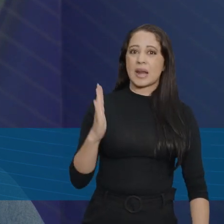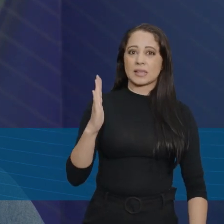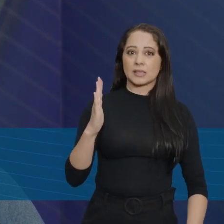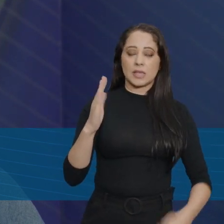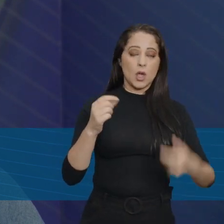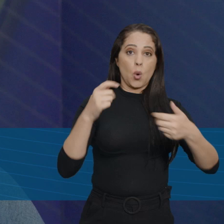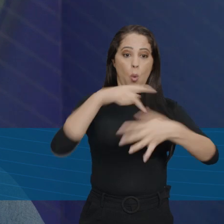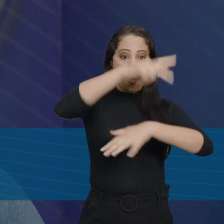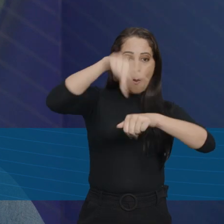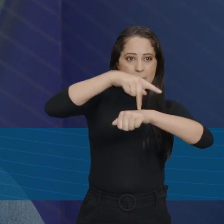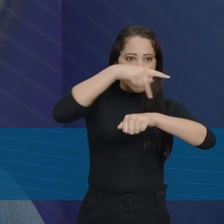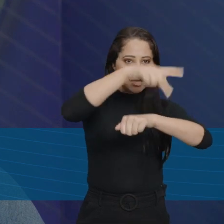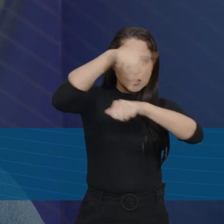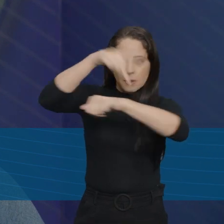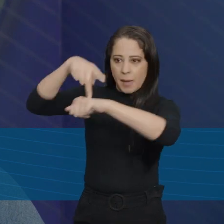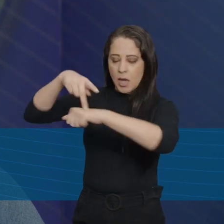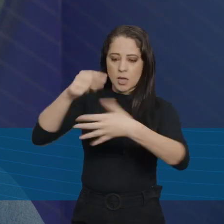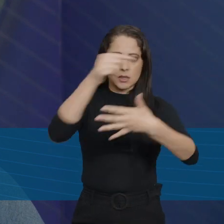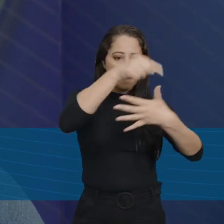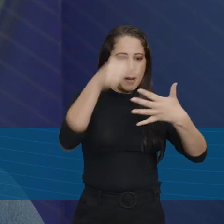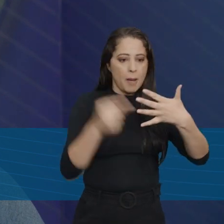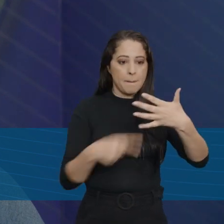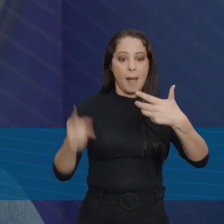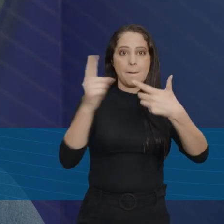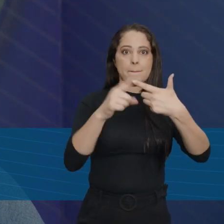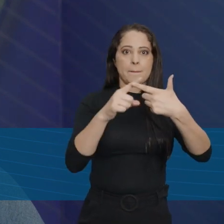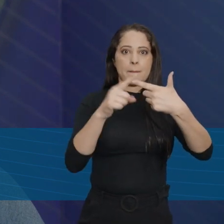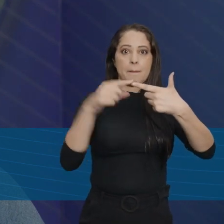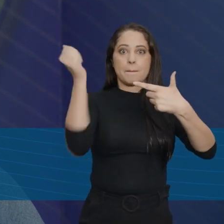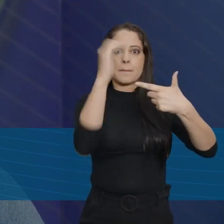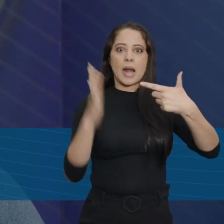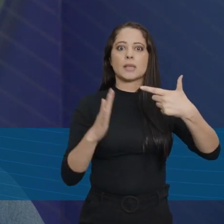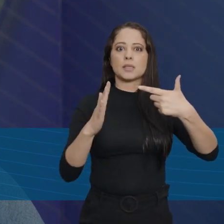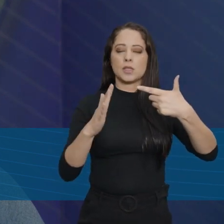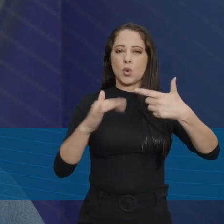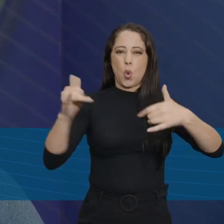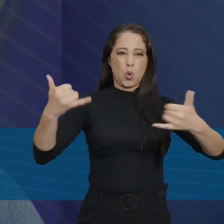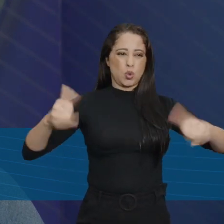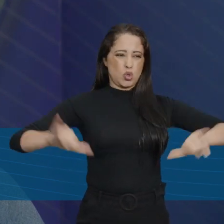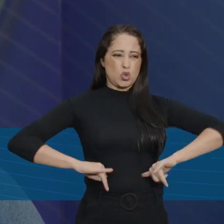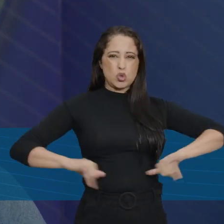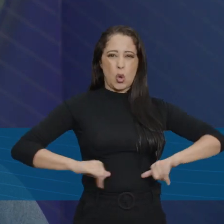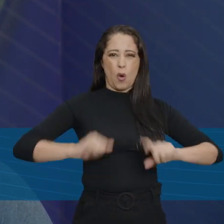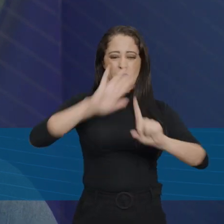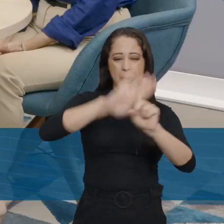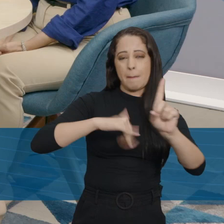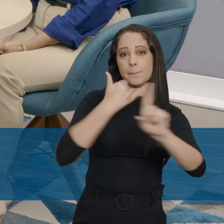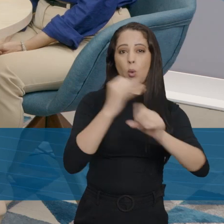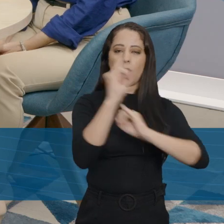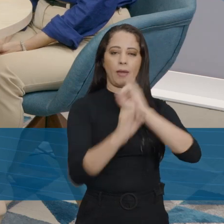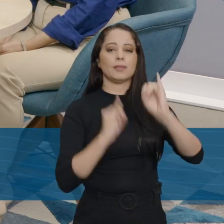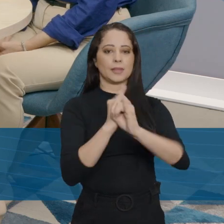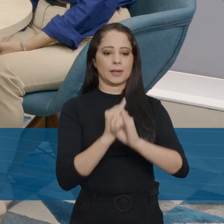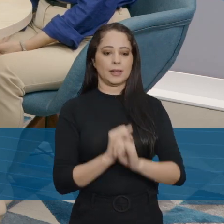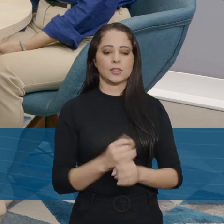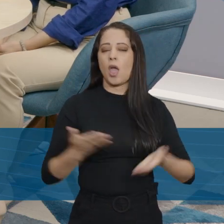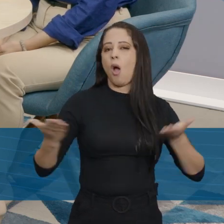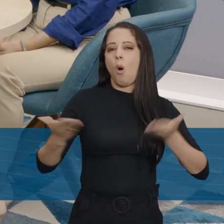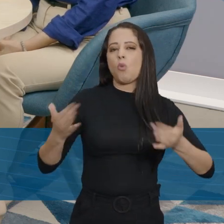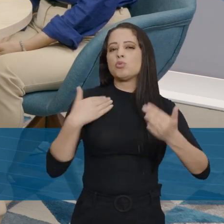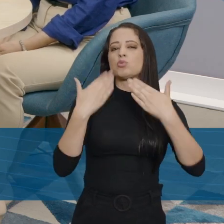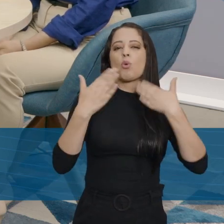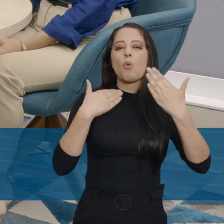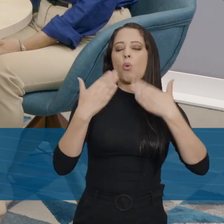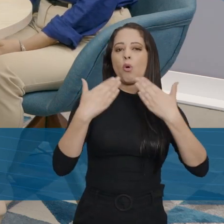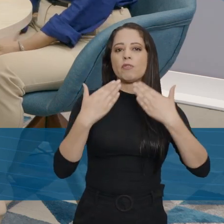o Brasil é o segundo país do mundo que mais pratica cyberbullying. É muito sério, né, gente? E para bater esse papo